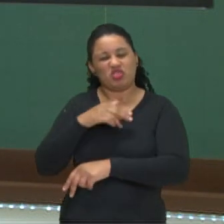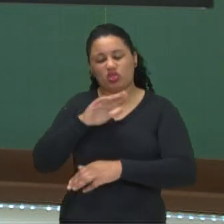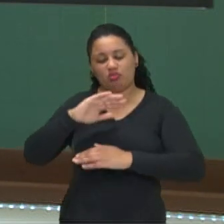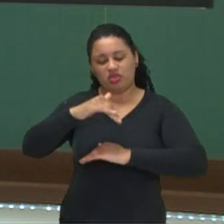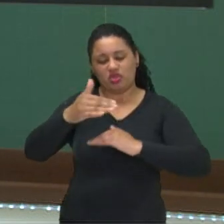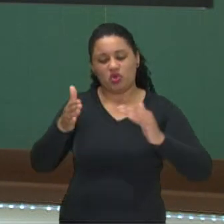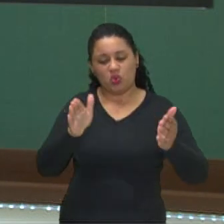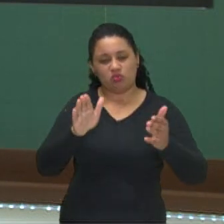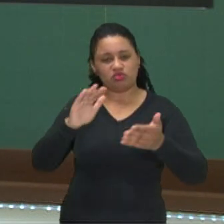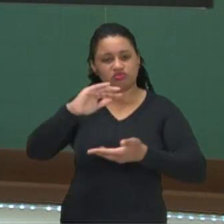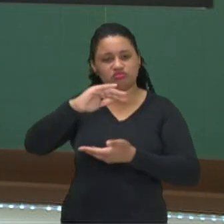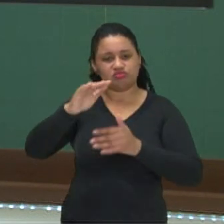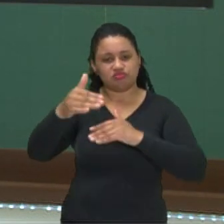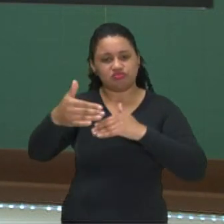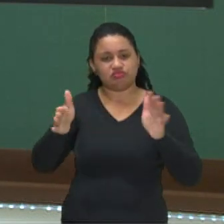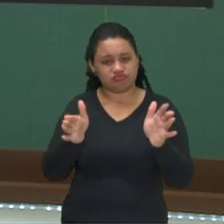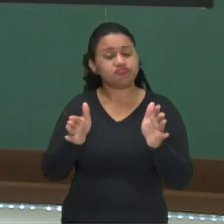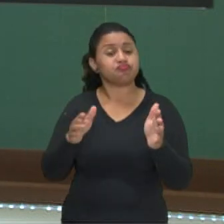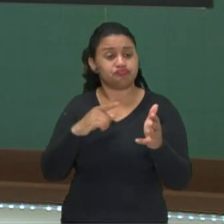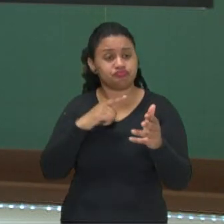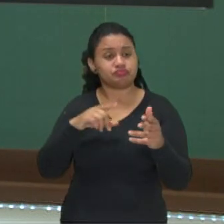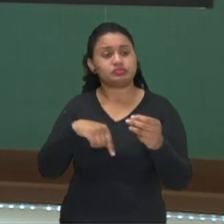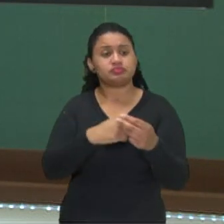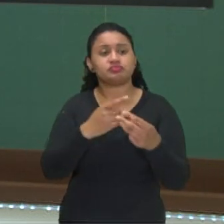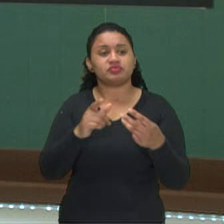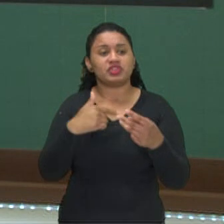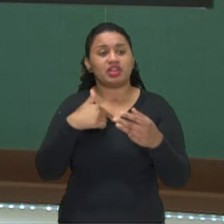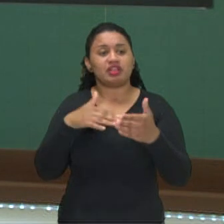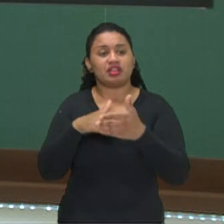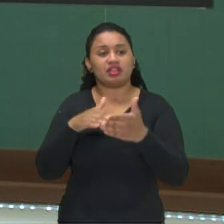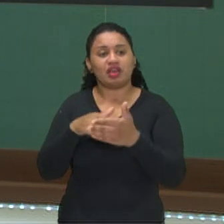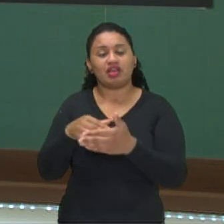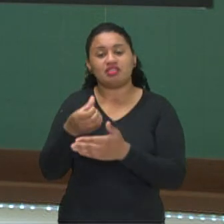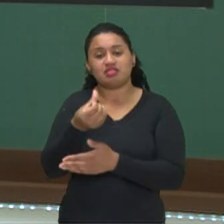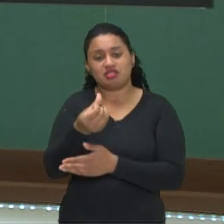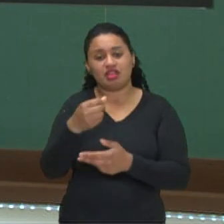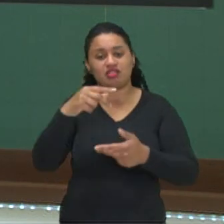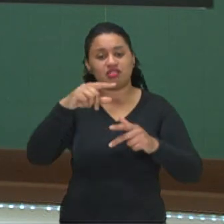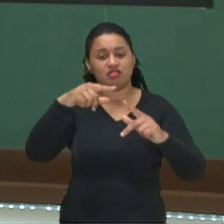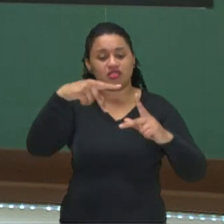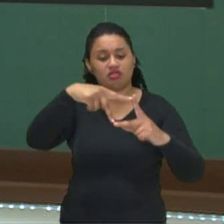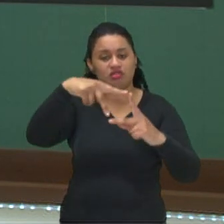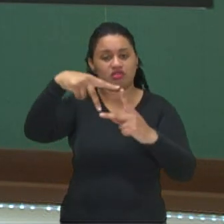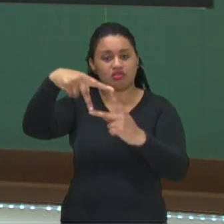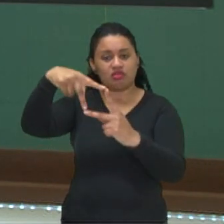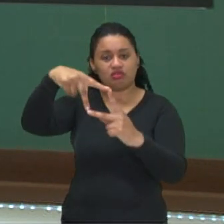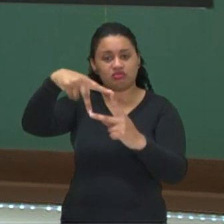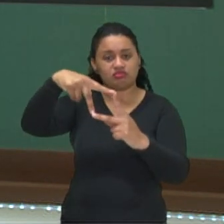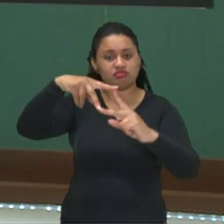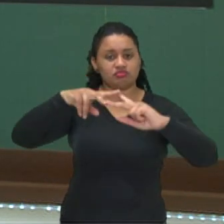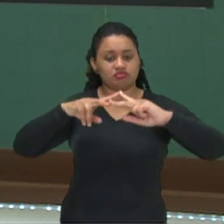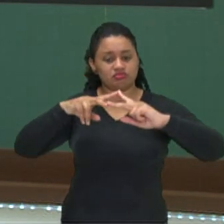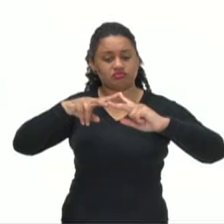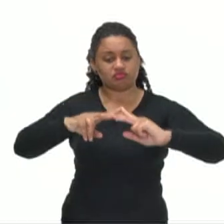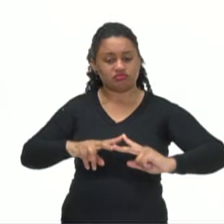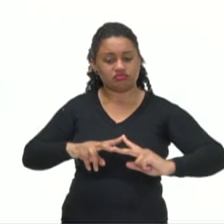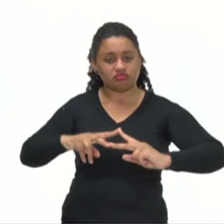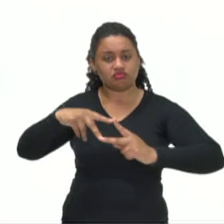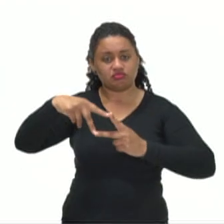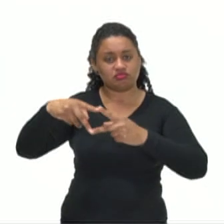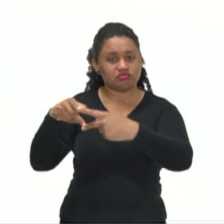ele pelo apelido, que a gente chama ele de cubo, né? Que ele é limitado por 6 quadrados, tá? E nós temos